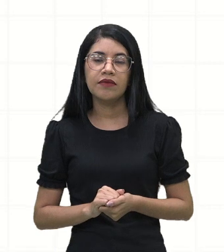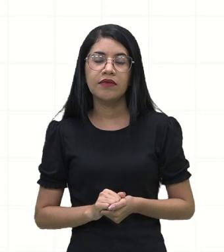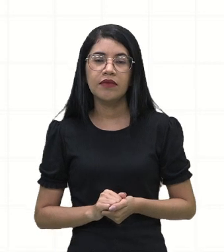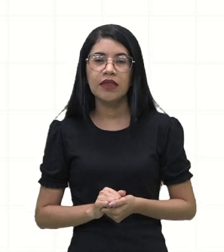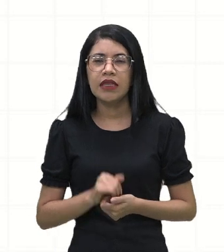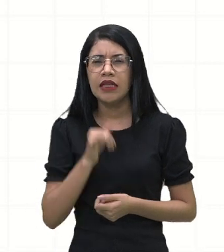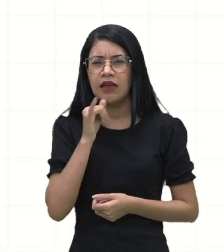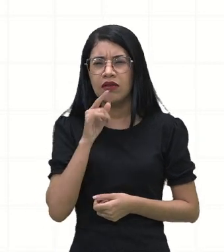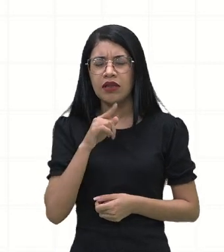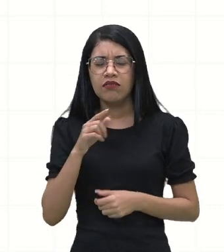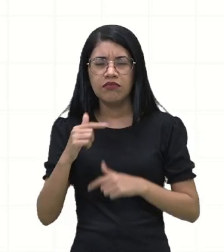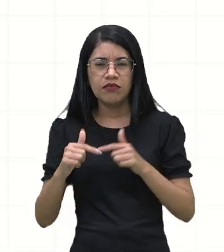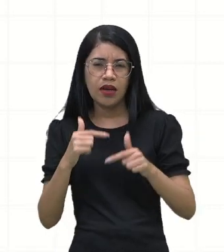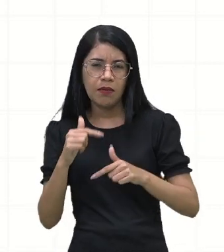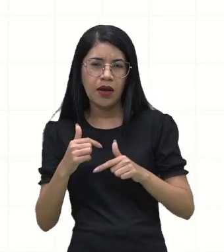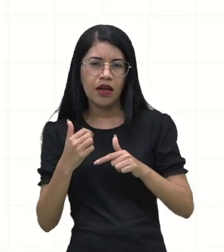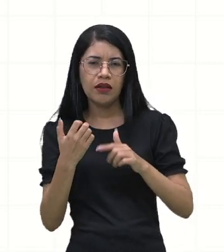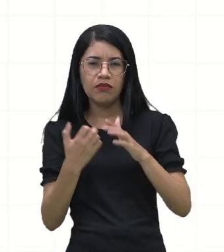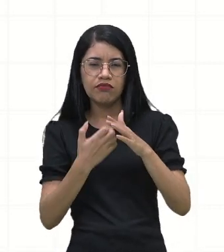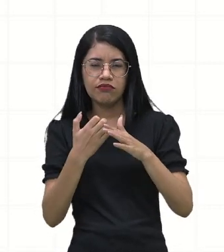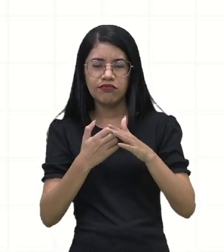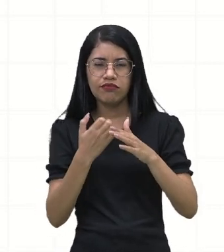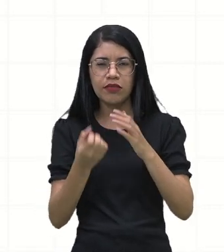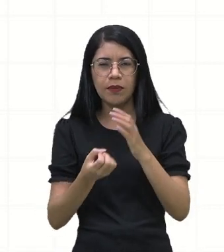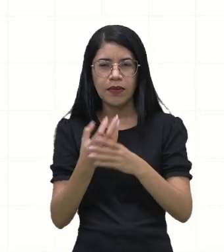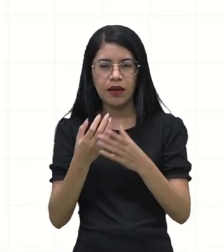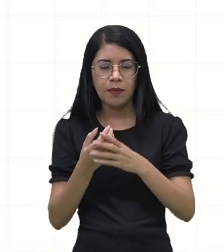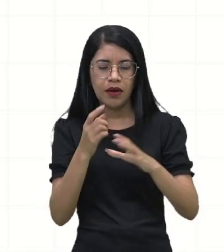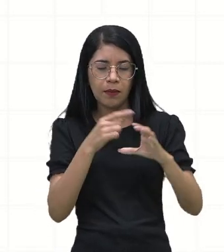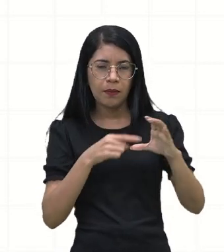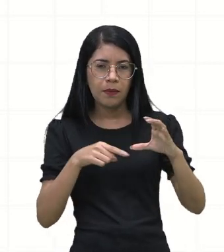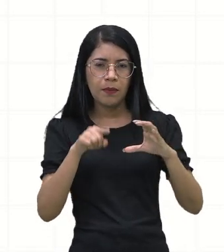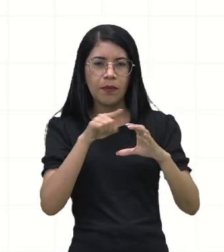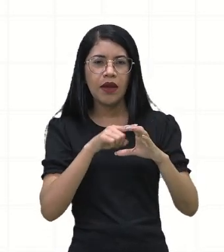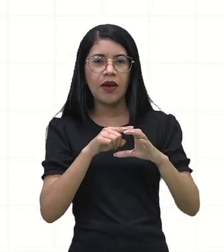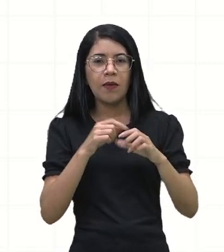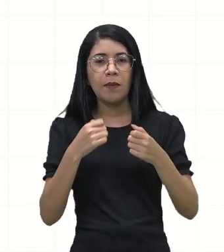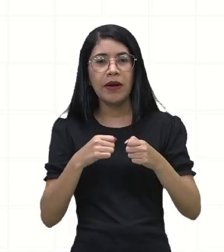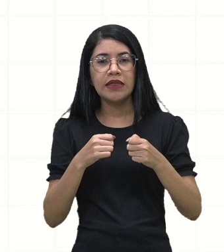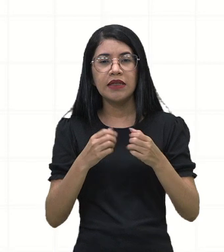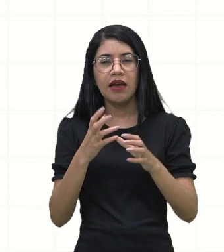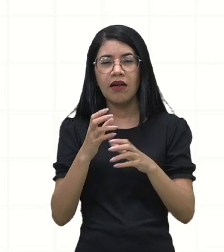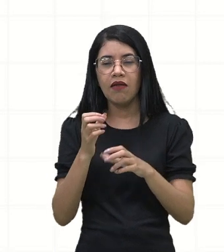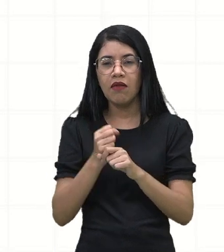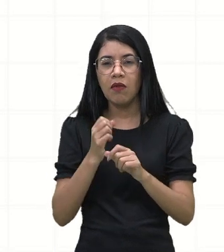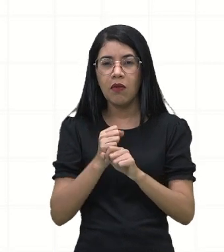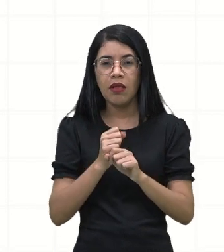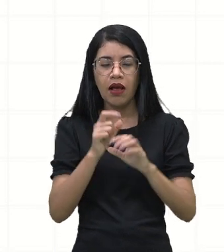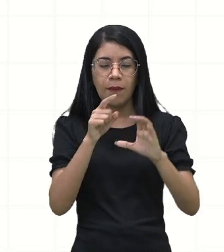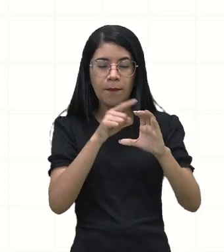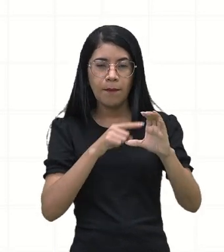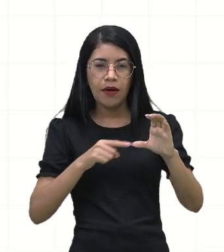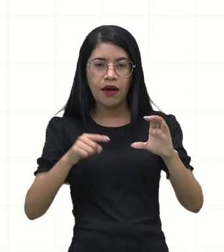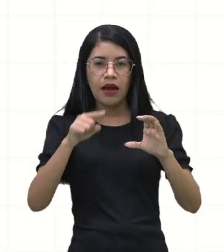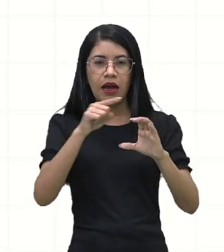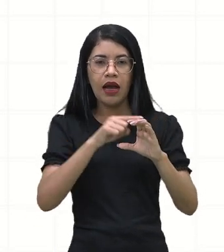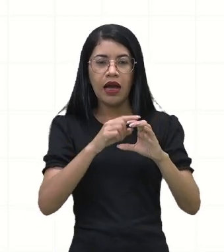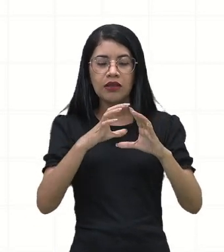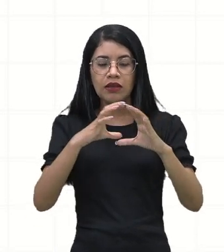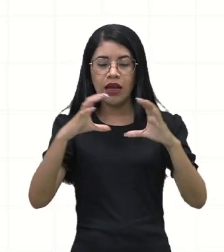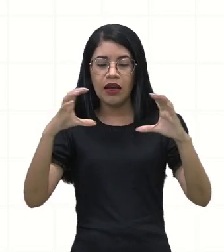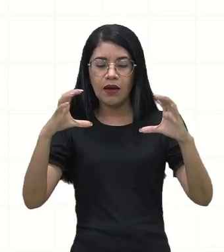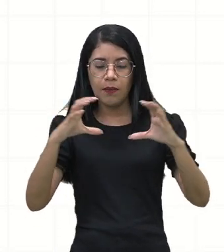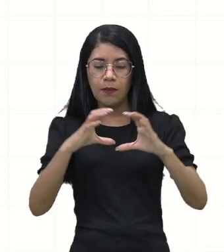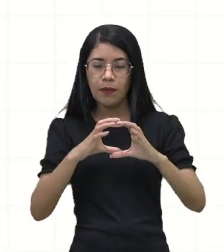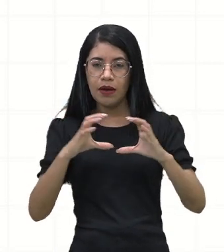uma fábrica de pneus e precise calcular o comprimento da circunferência de pneus para diferentes tamanhos. Aí já está dizendo da